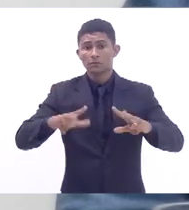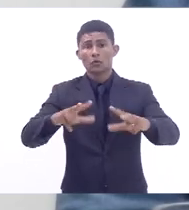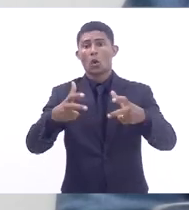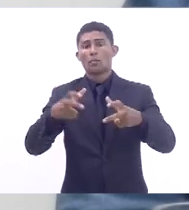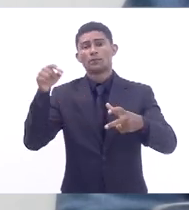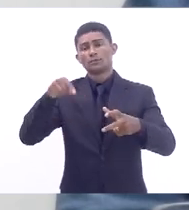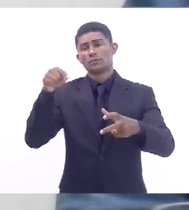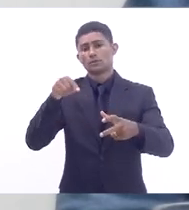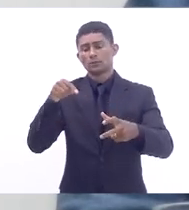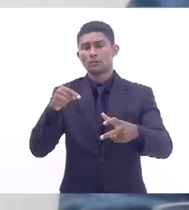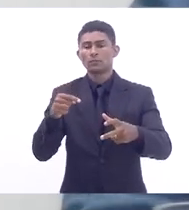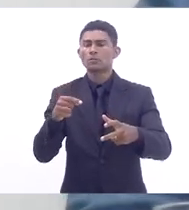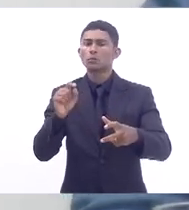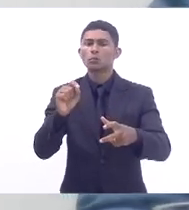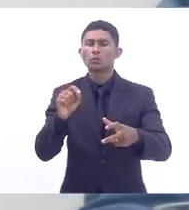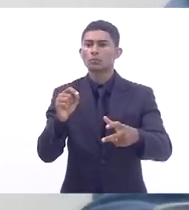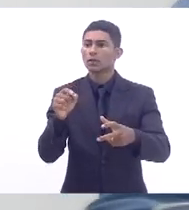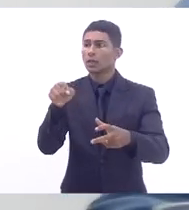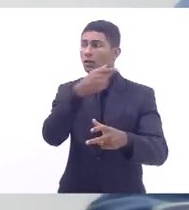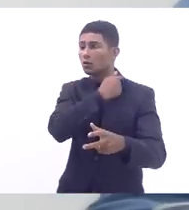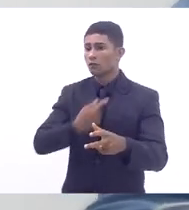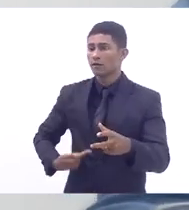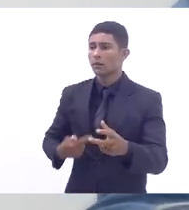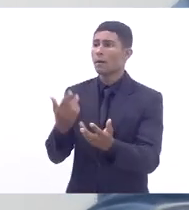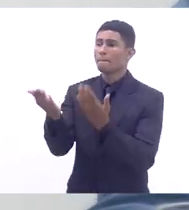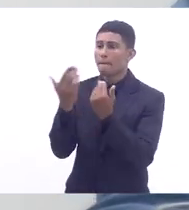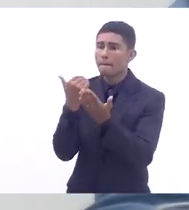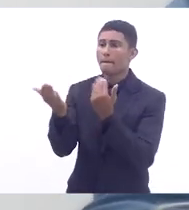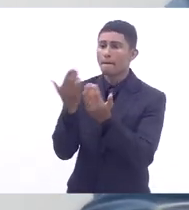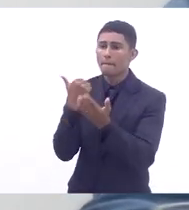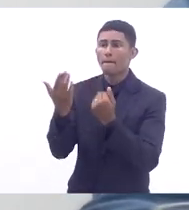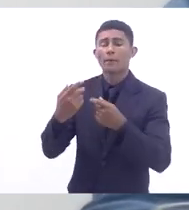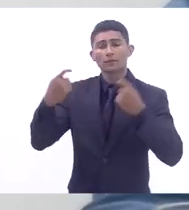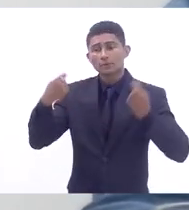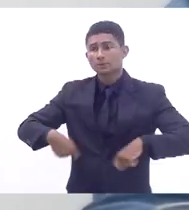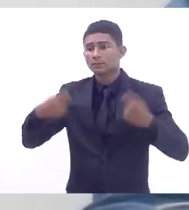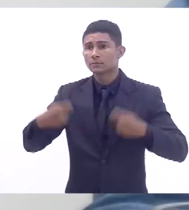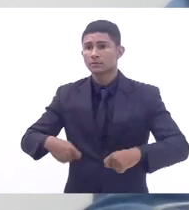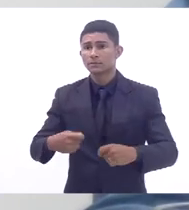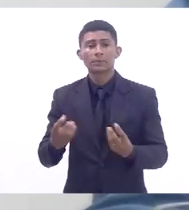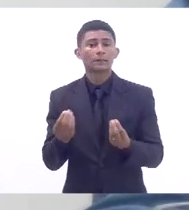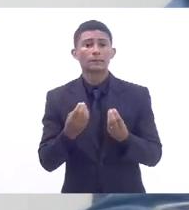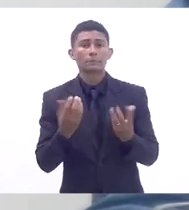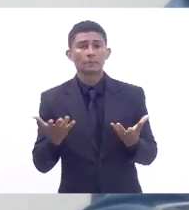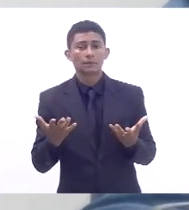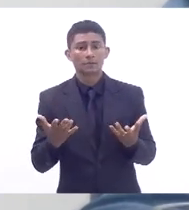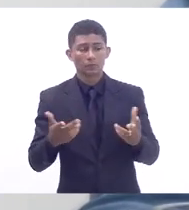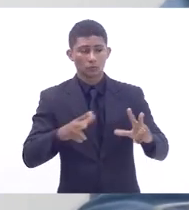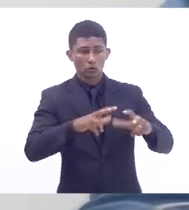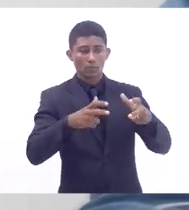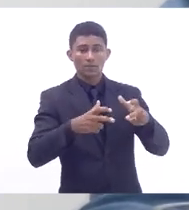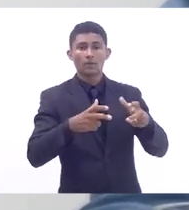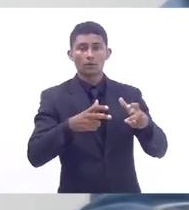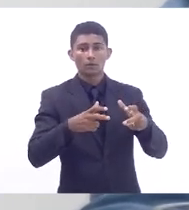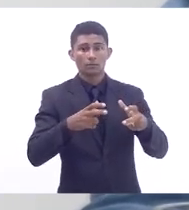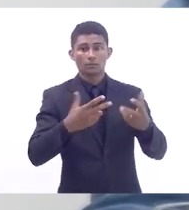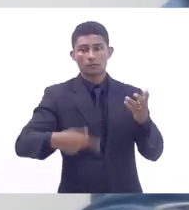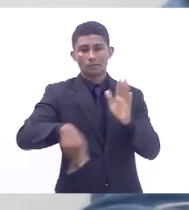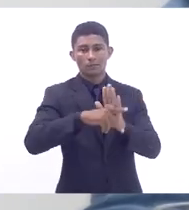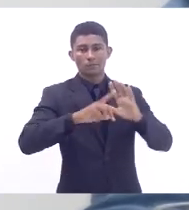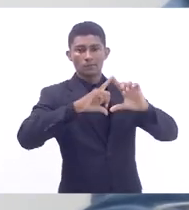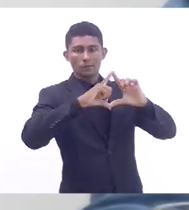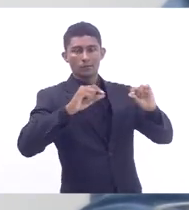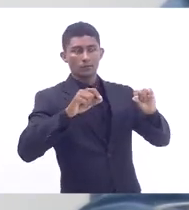comissão converse com o governo o governador para que a comissão de responsabilidade fiscal e de Brasília